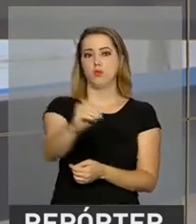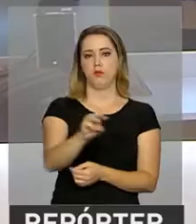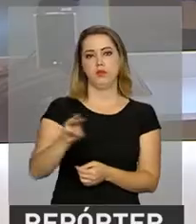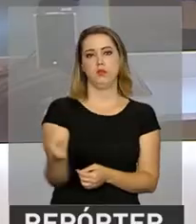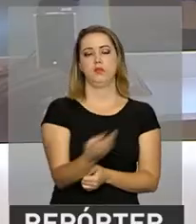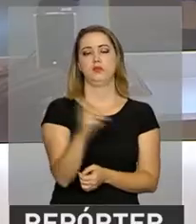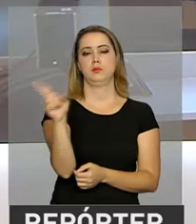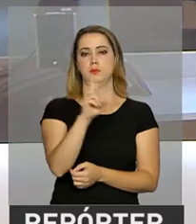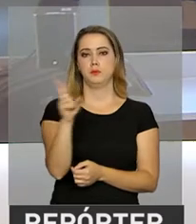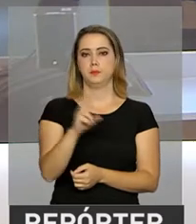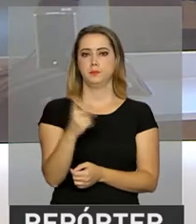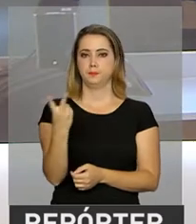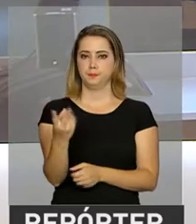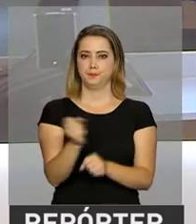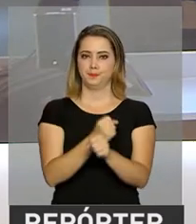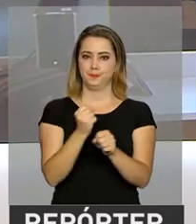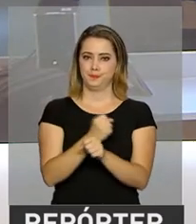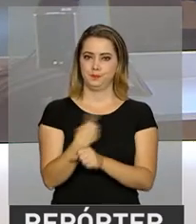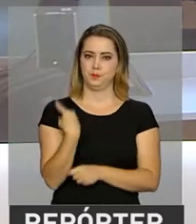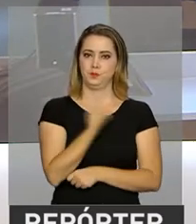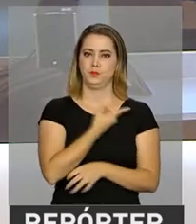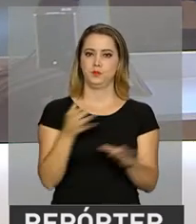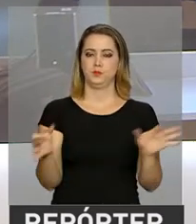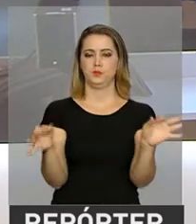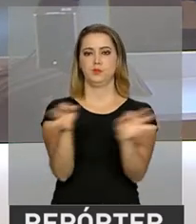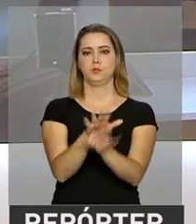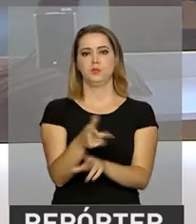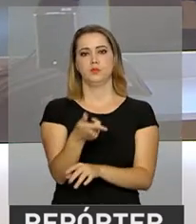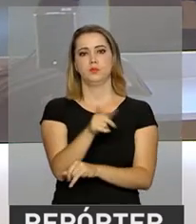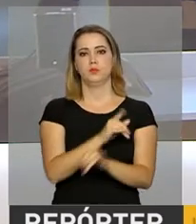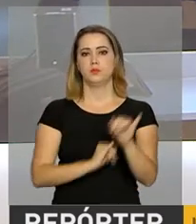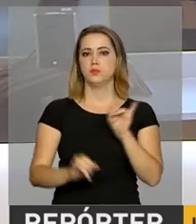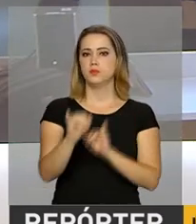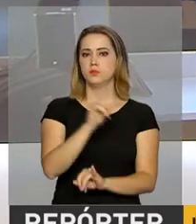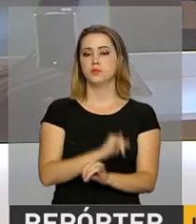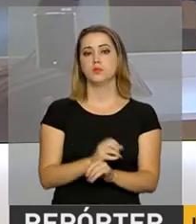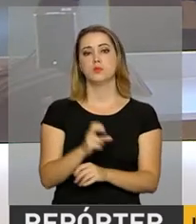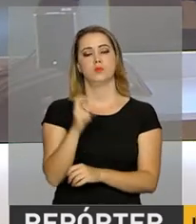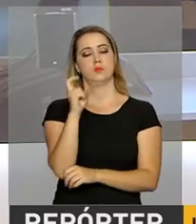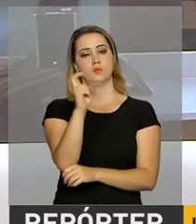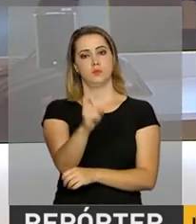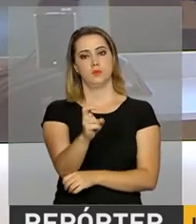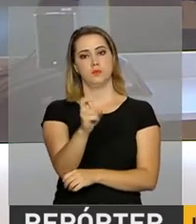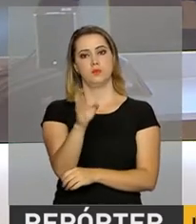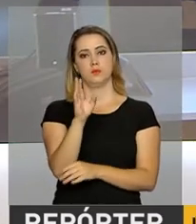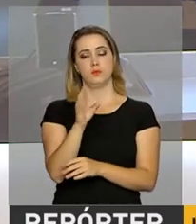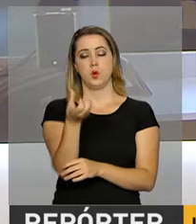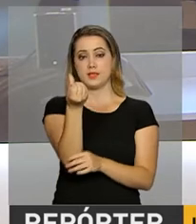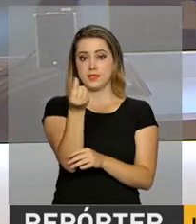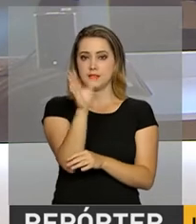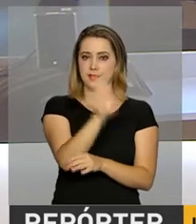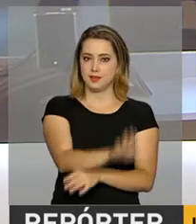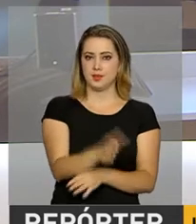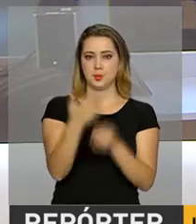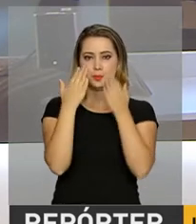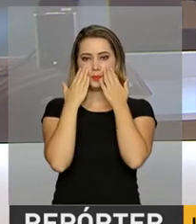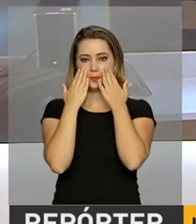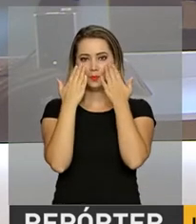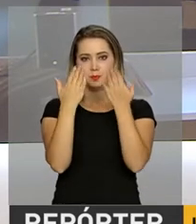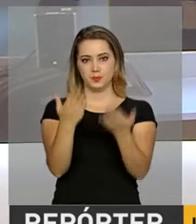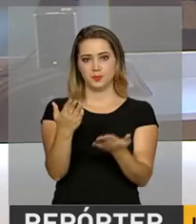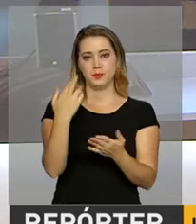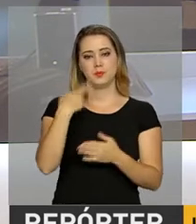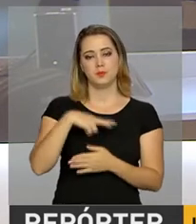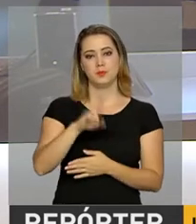reais. Nós ficamos por aqui e podemos voltar a qualquer momento com novas informações ou às 18h na próxima edição